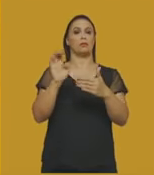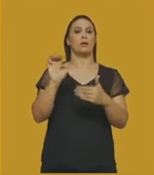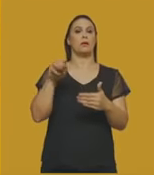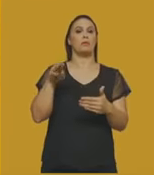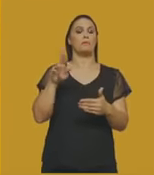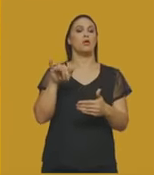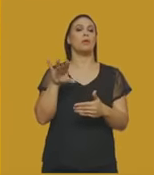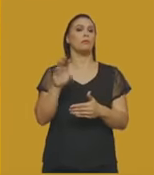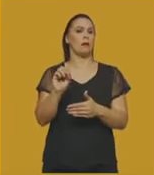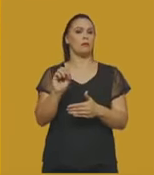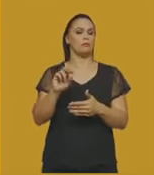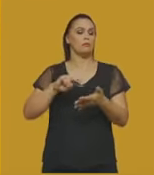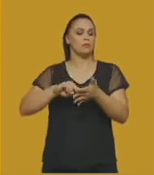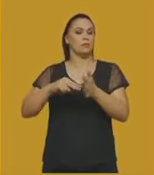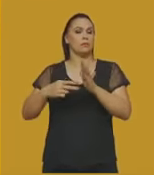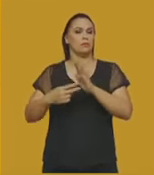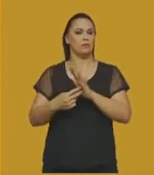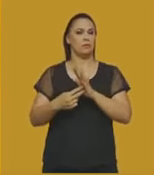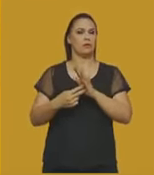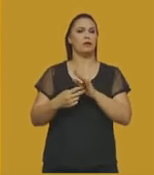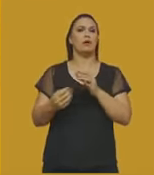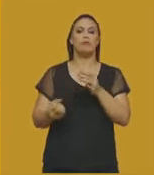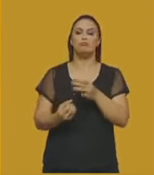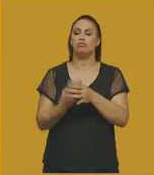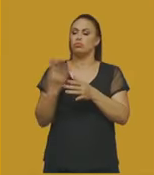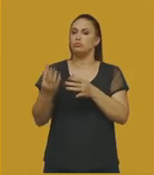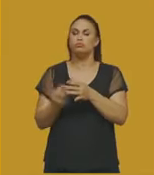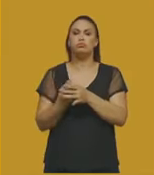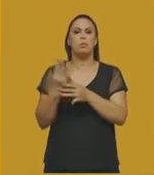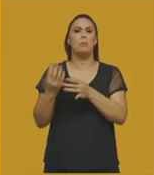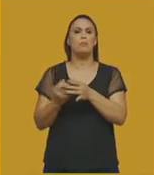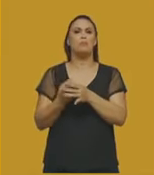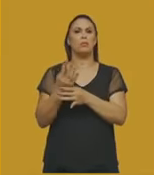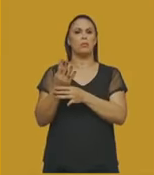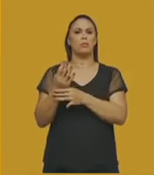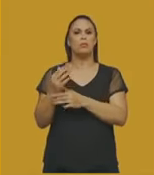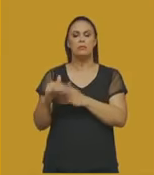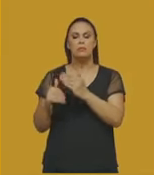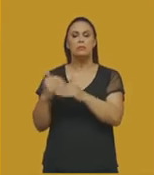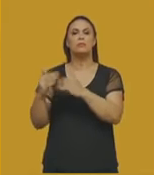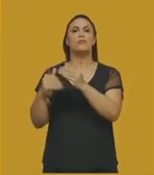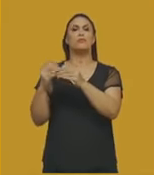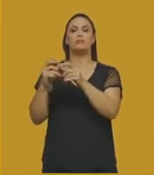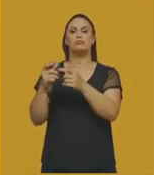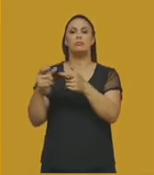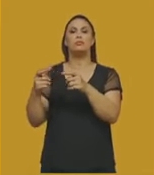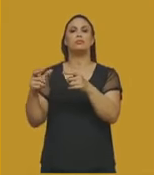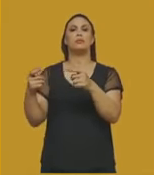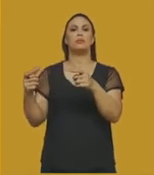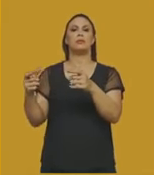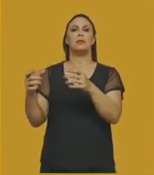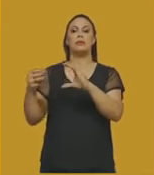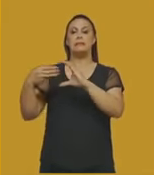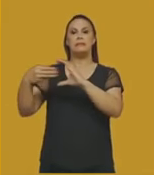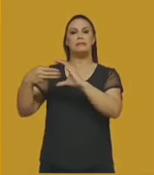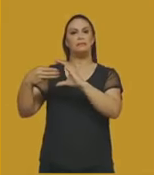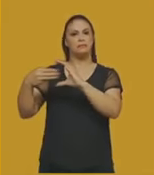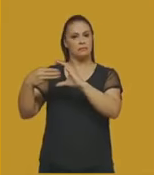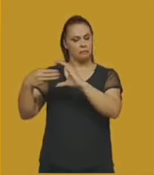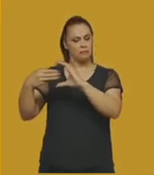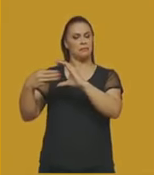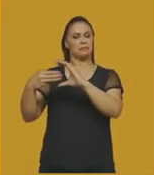crescimento e a especialização de células embrionárias, conhecer as principais